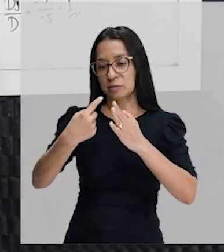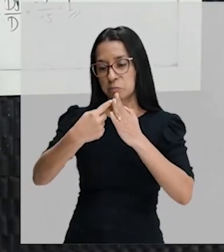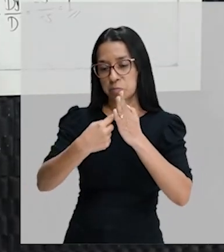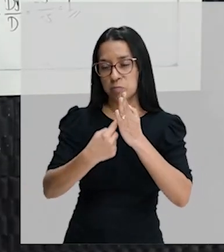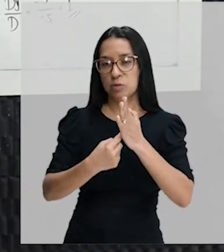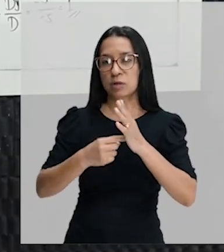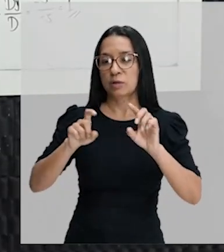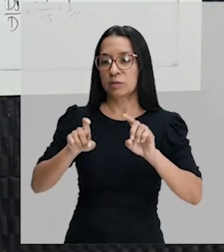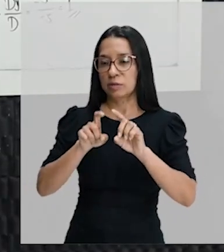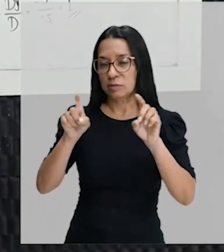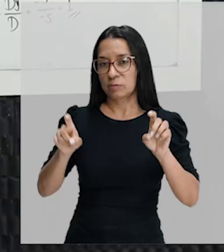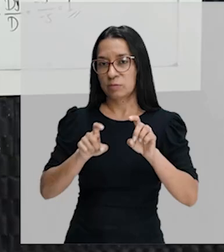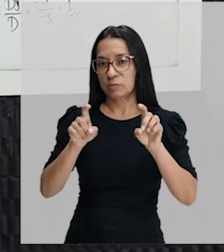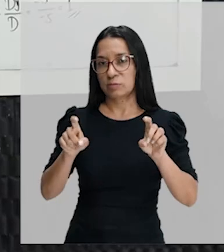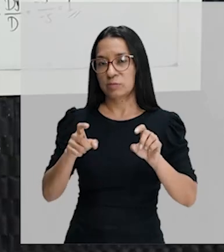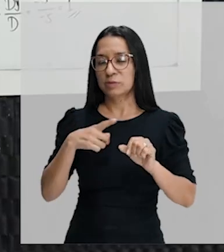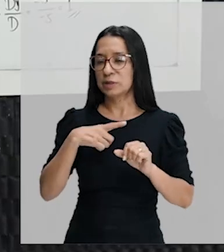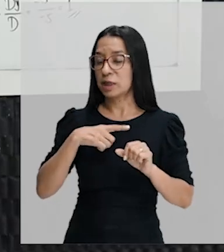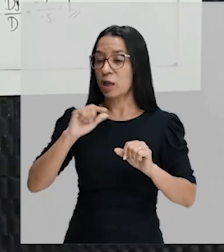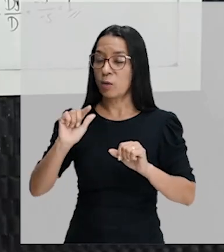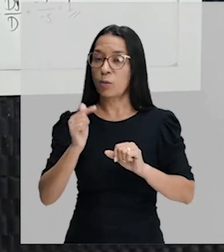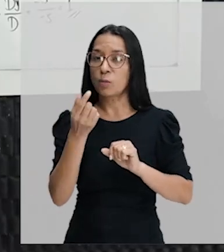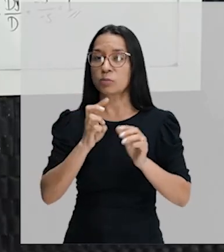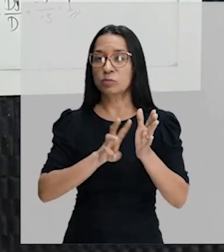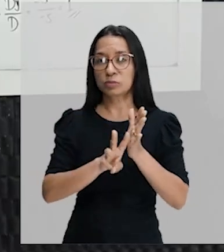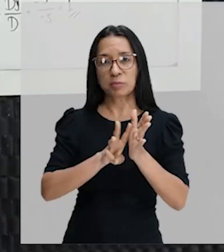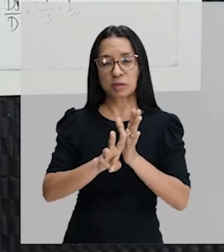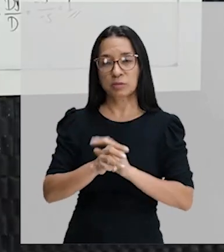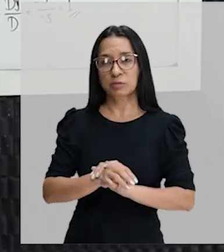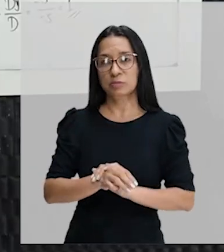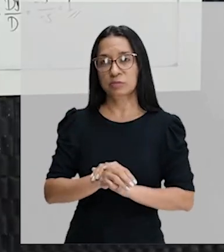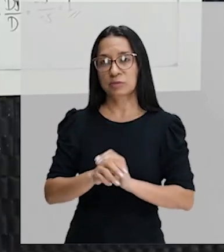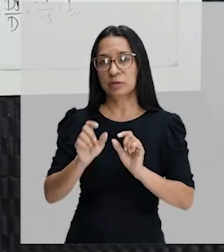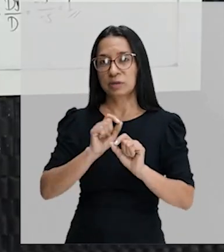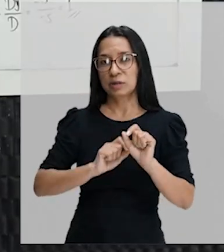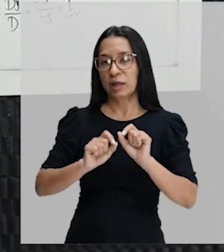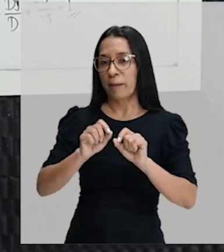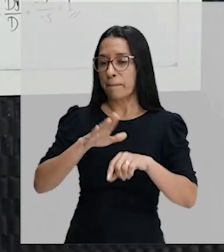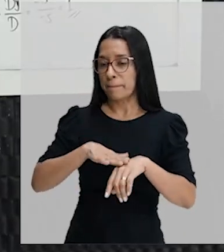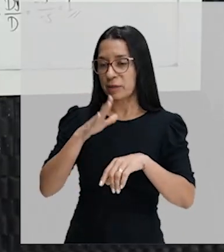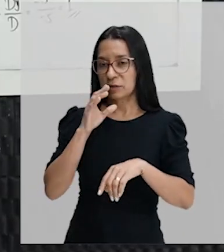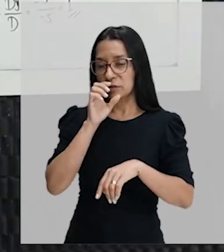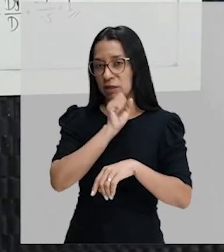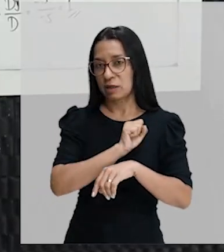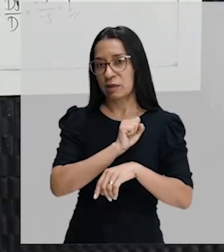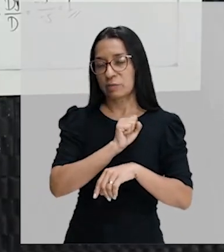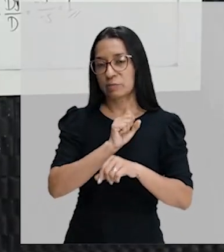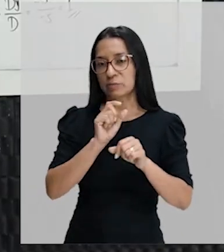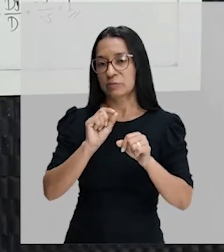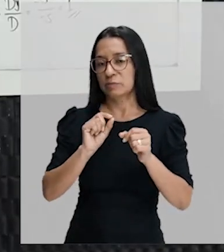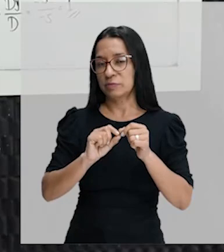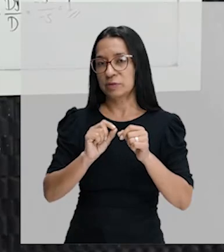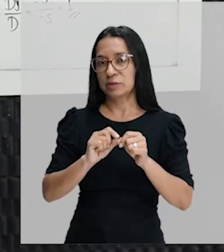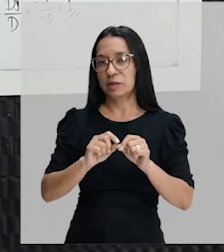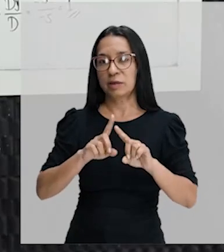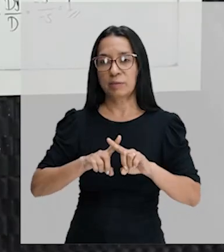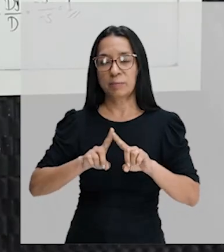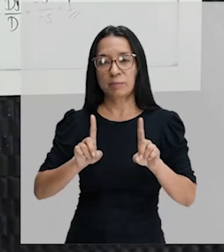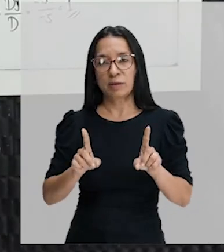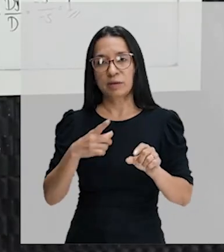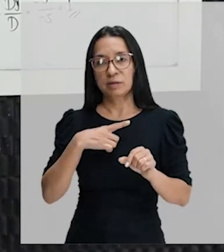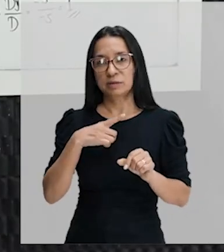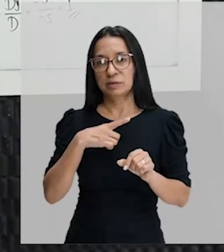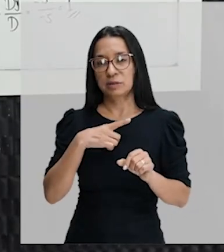método de escalonamento. A gente vai estudar isso nas próximas aulas, que é um método que é mais rápido de você resolver. Mas a gente